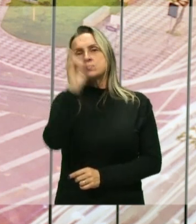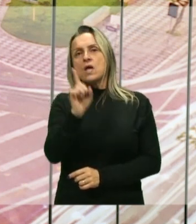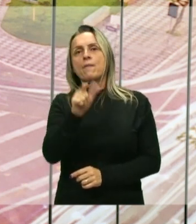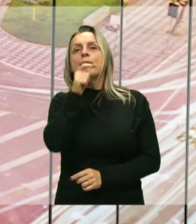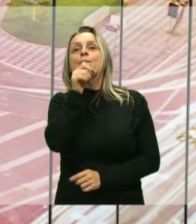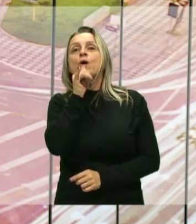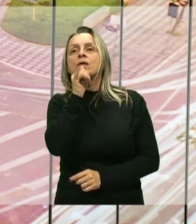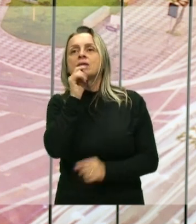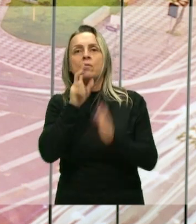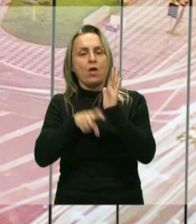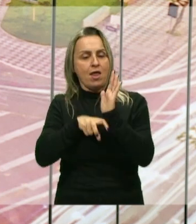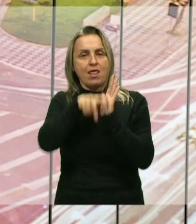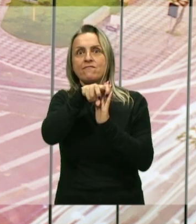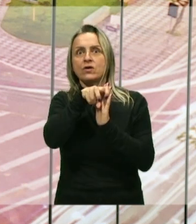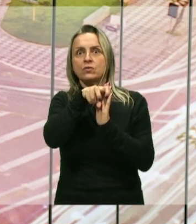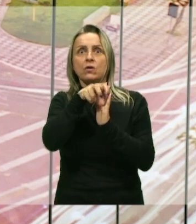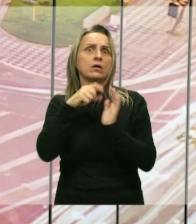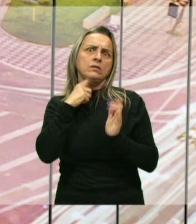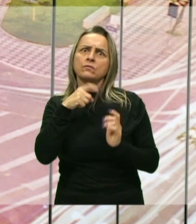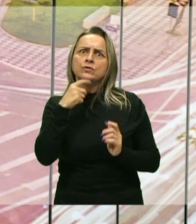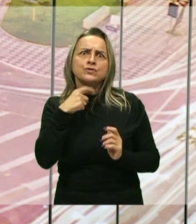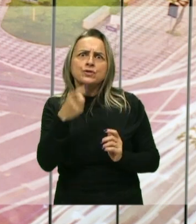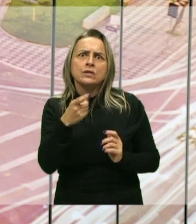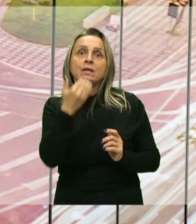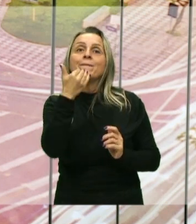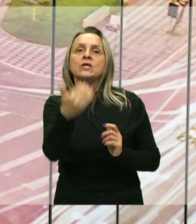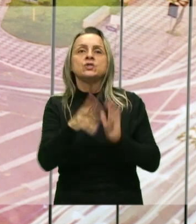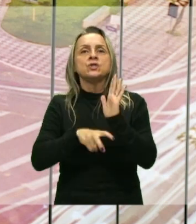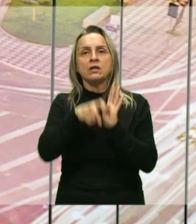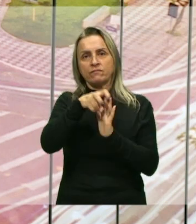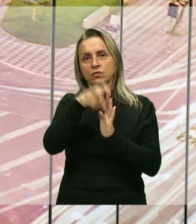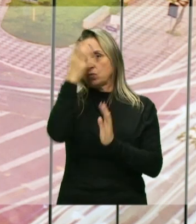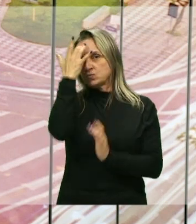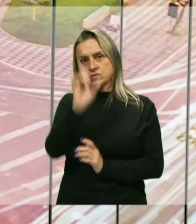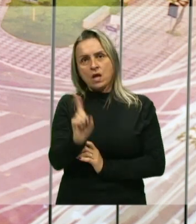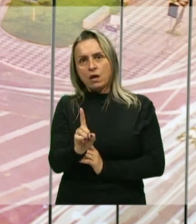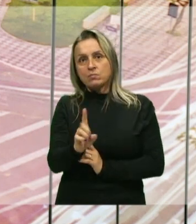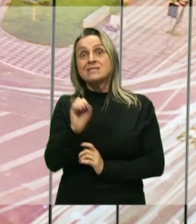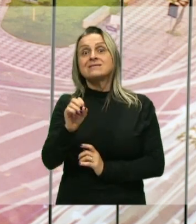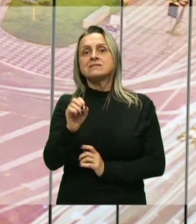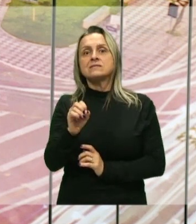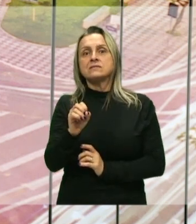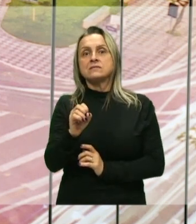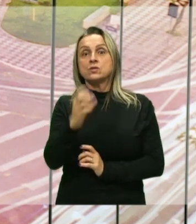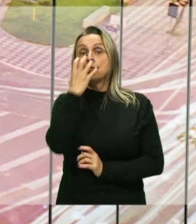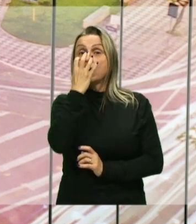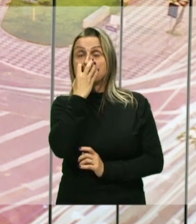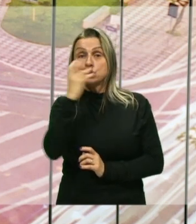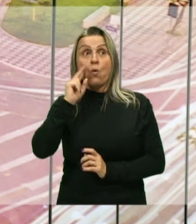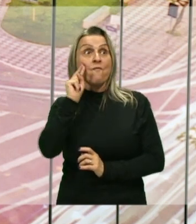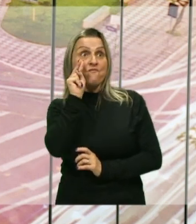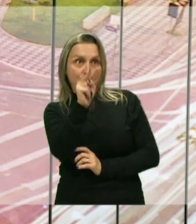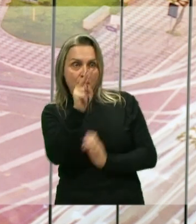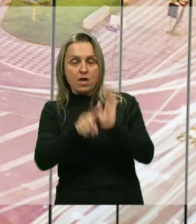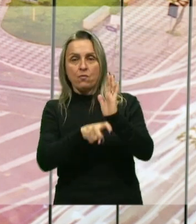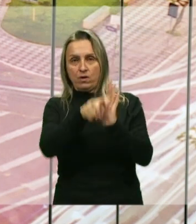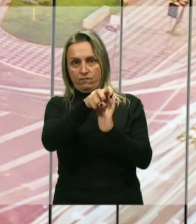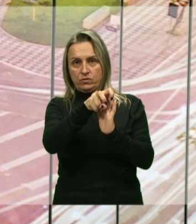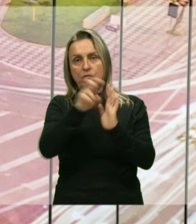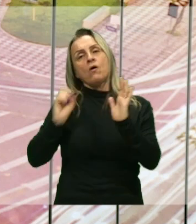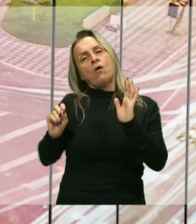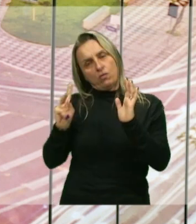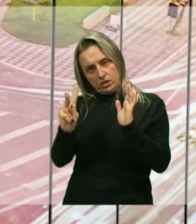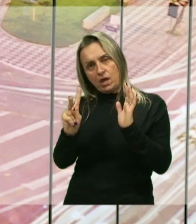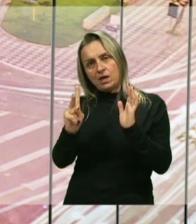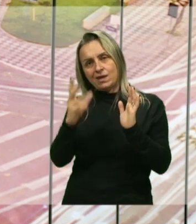você pedir um elevador e você não ter a mínima ideia de onde é que está um elevador. Se o cego vê o elevador, quer dizer, se o cachorro vê o elevador, beleza, ele vai te